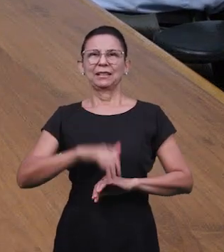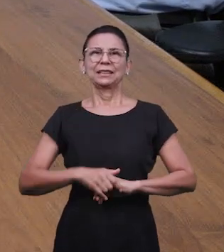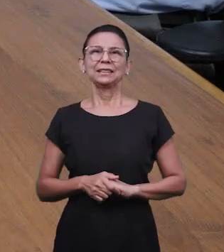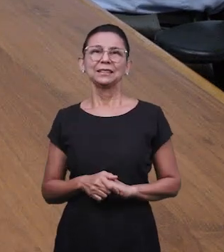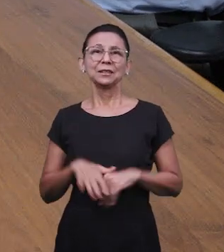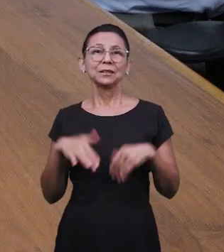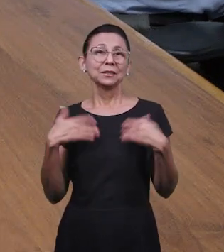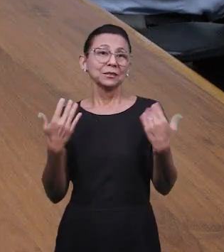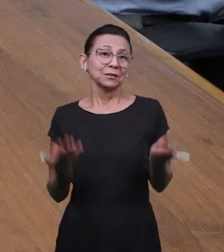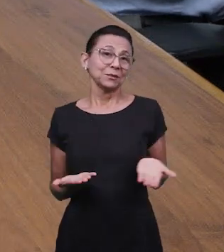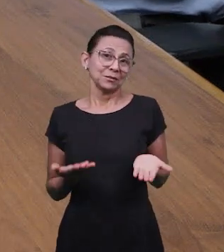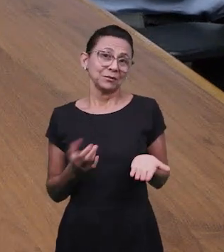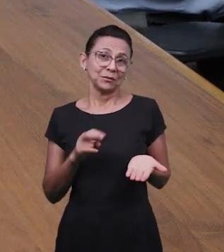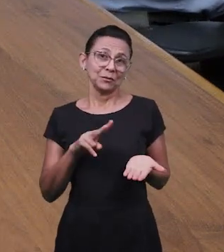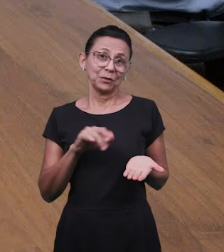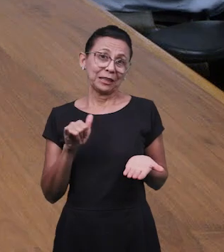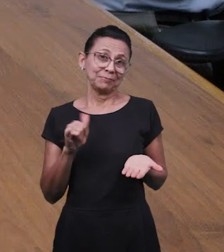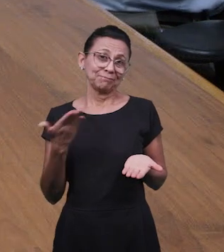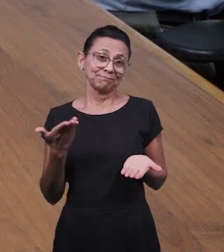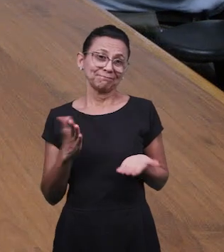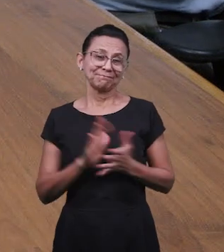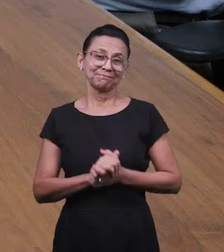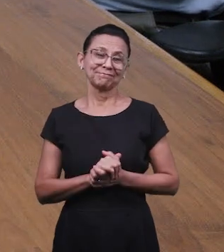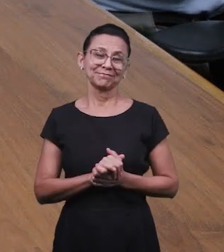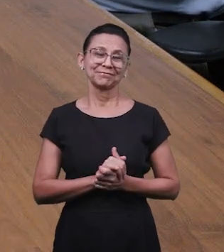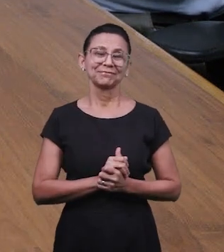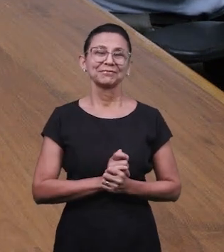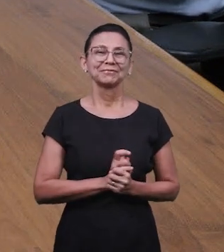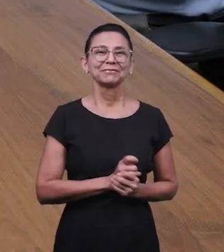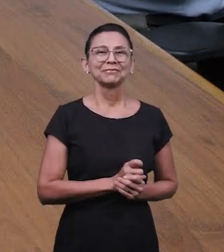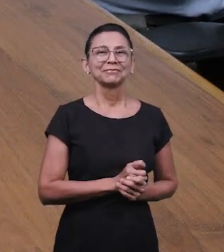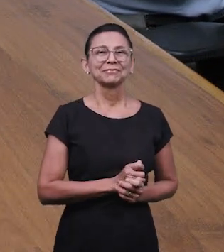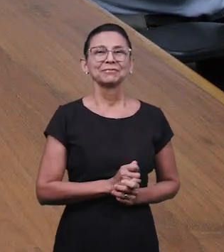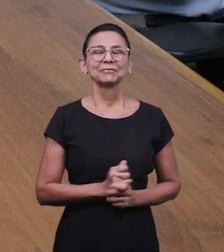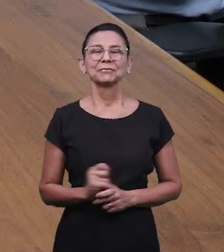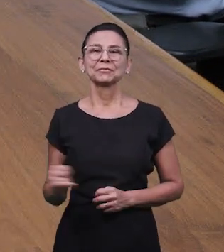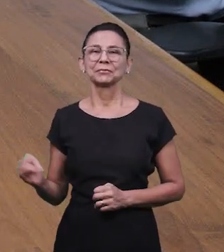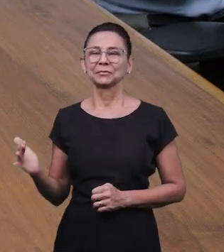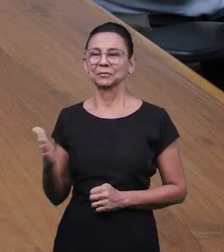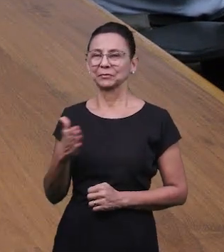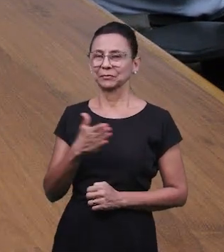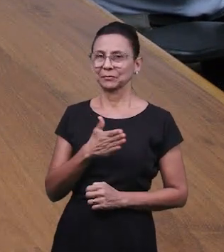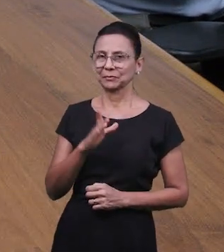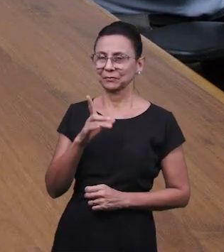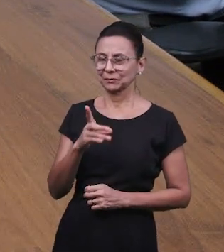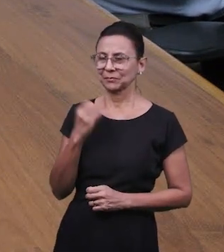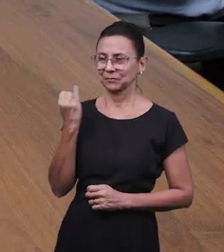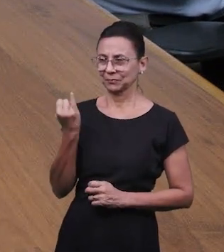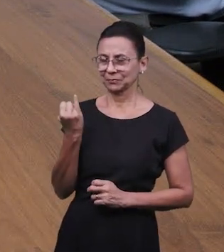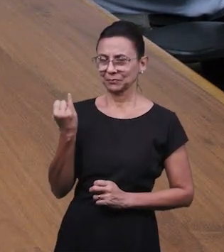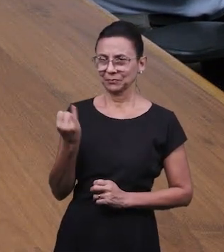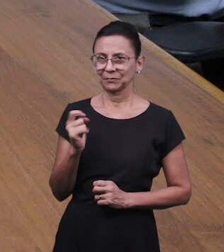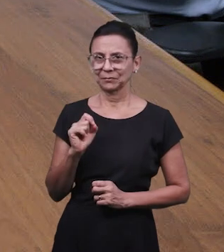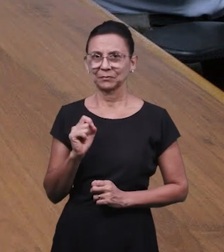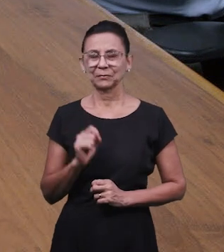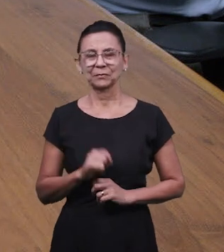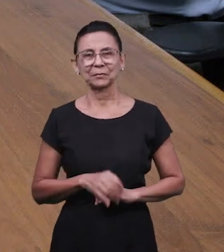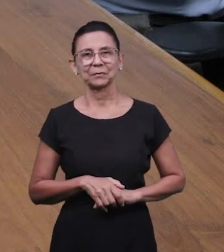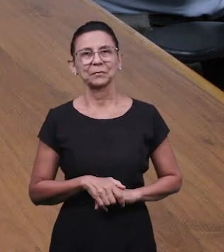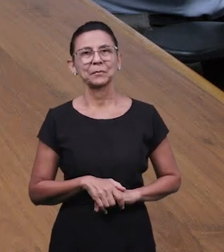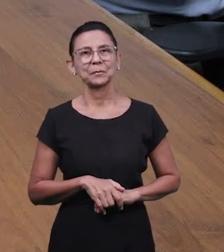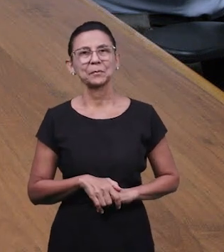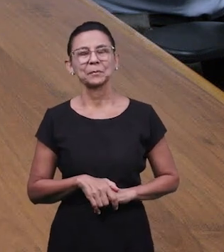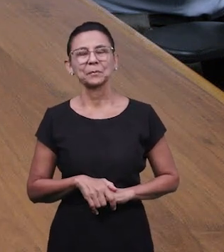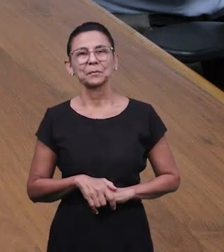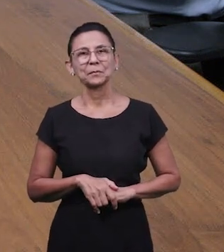vida, hoje eu estive com ele, e você quer falar. Mas nós ressaltamos no primeiro módulo, e é importante a gente frisar